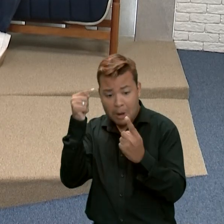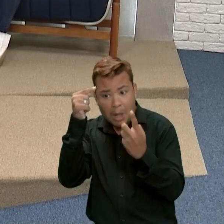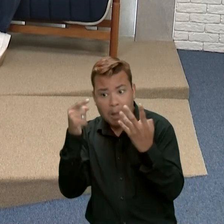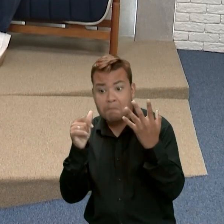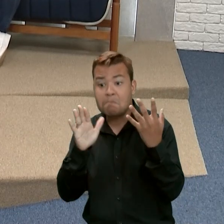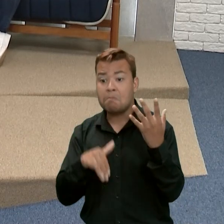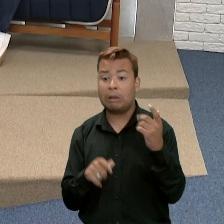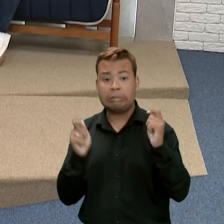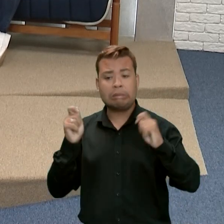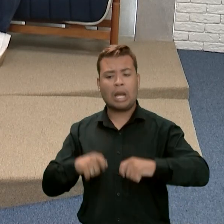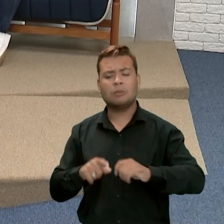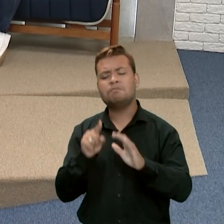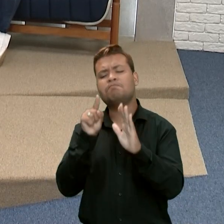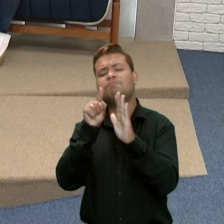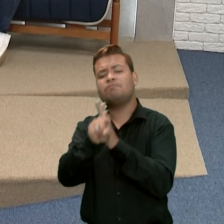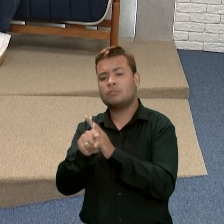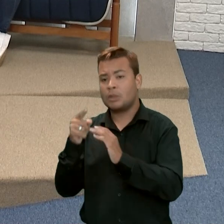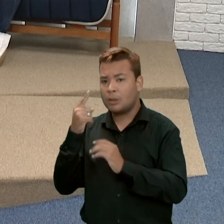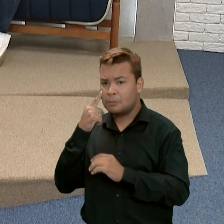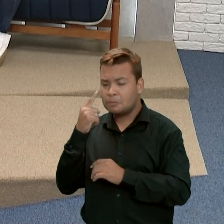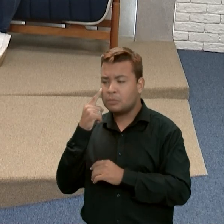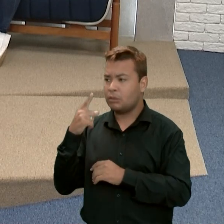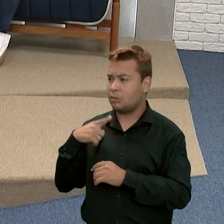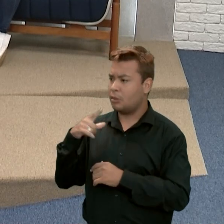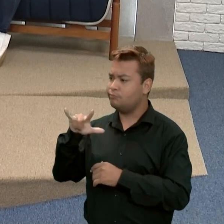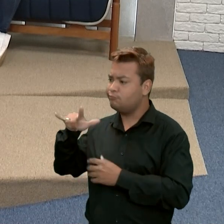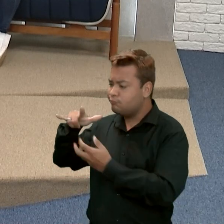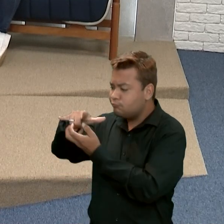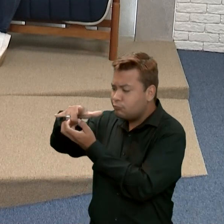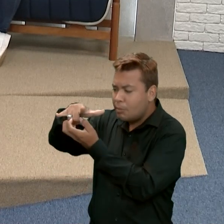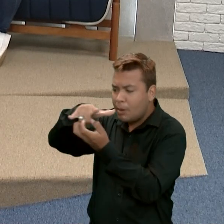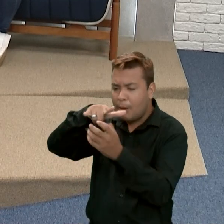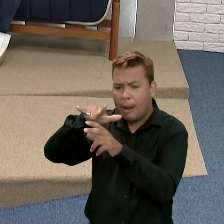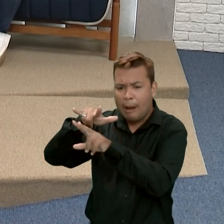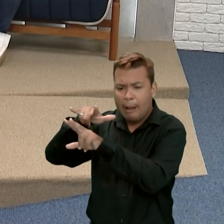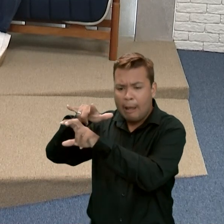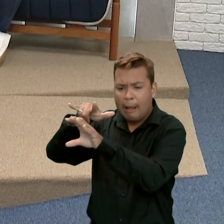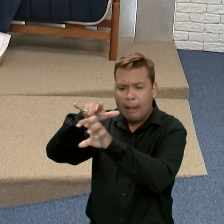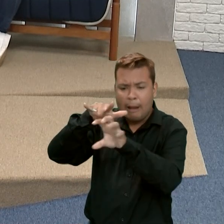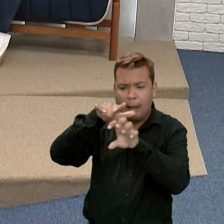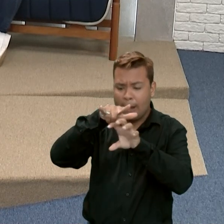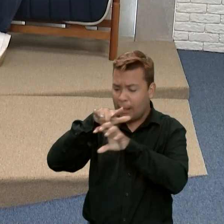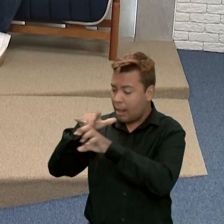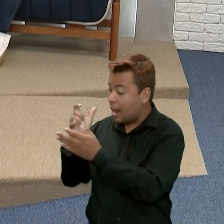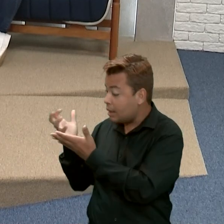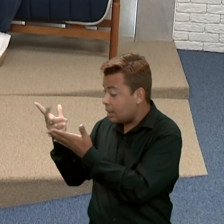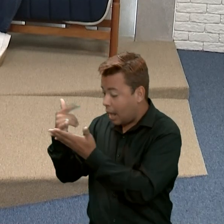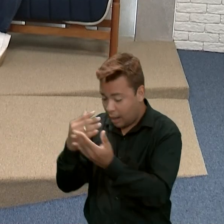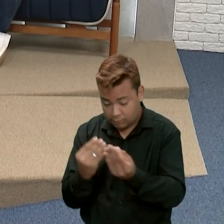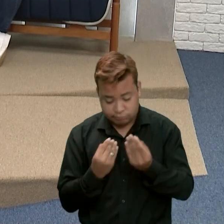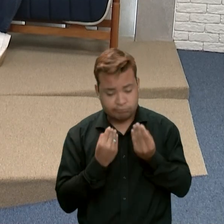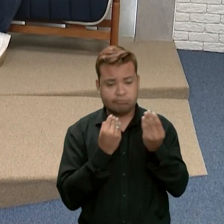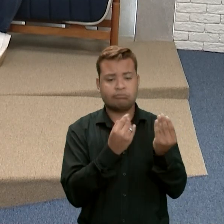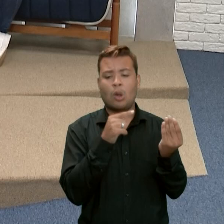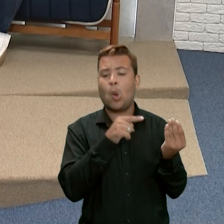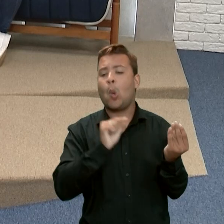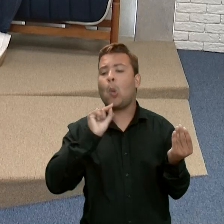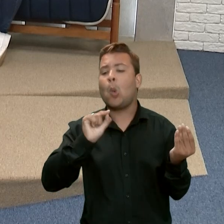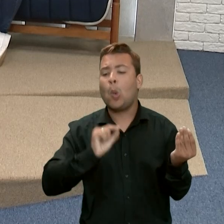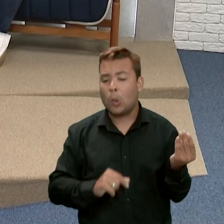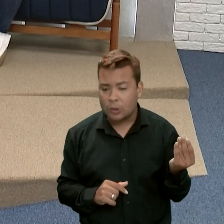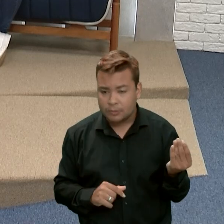os dados que é capaz de entregar por meio do Laboratório Voador? Na verdade, a gente